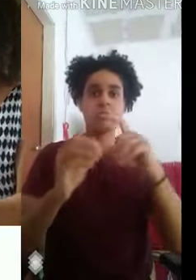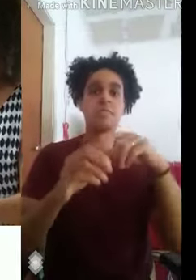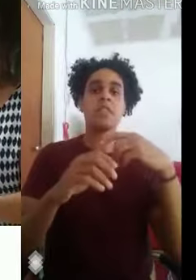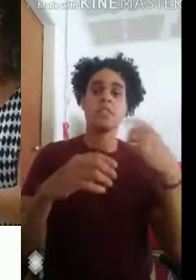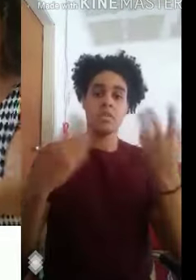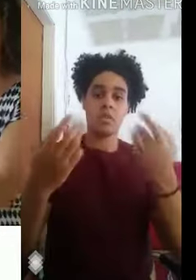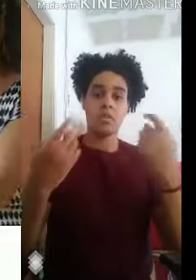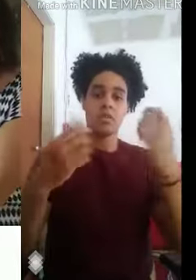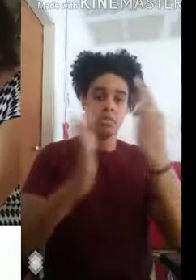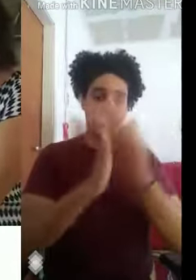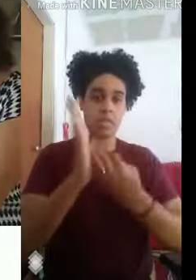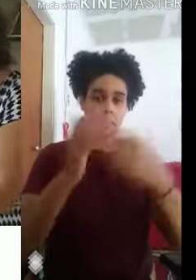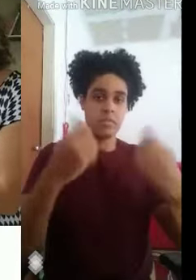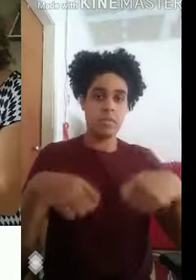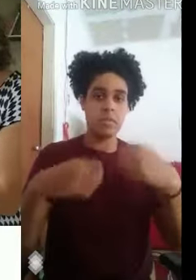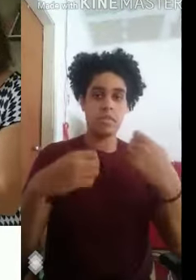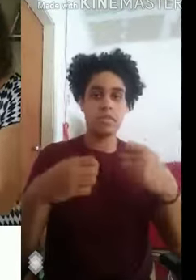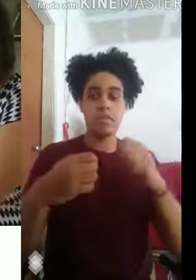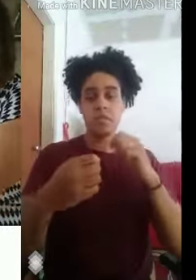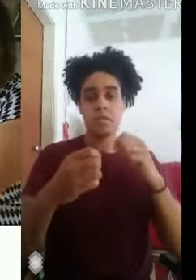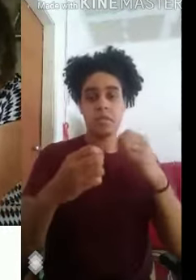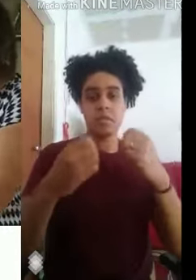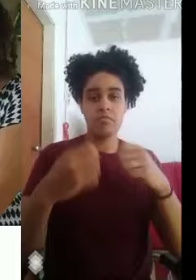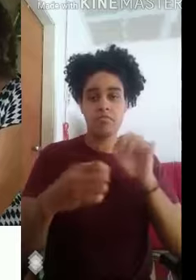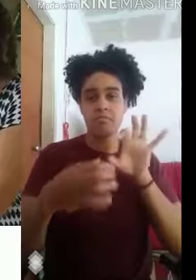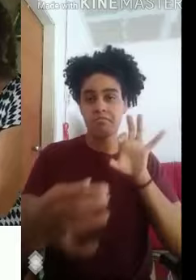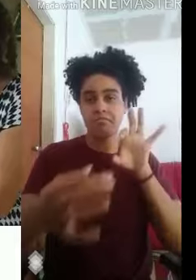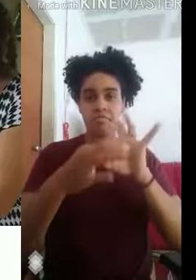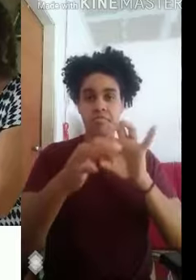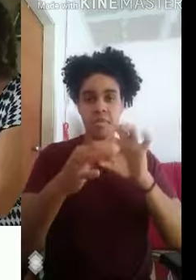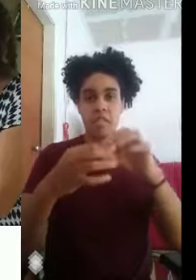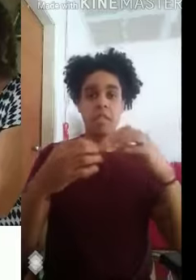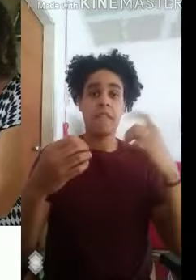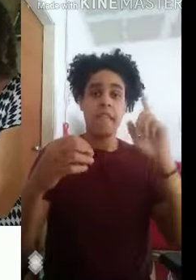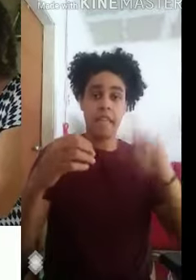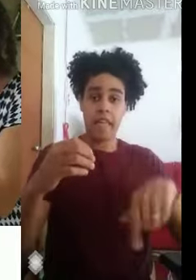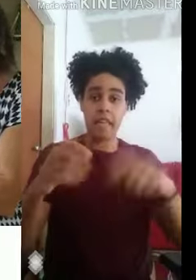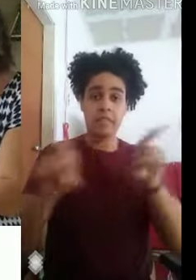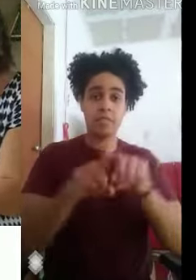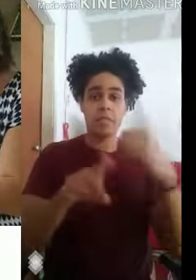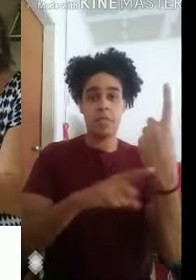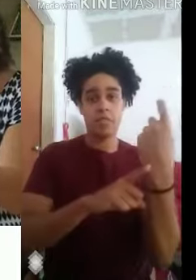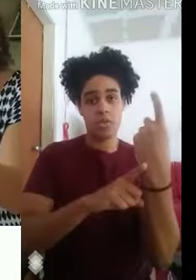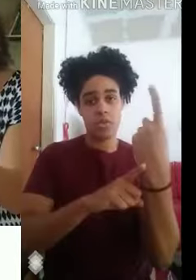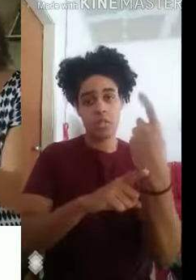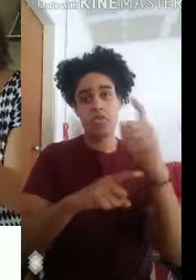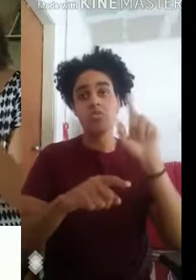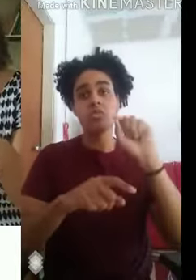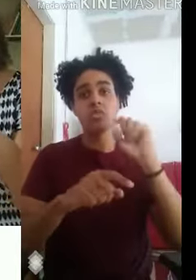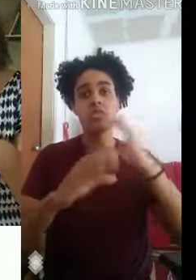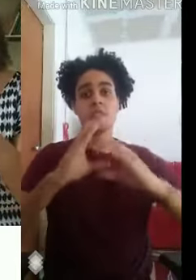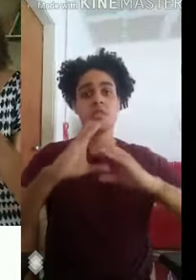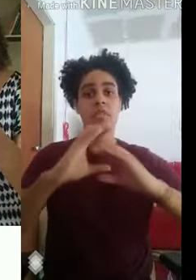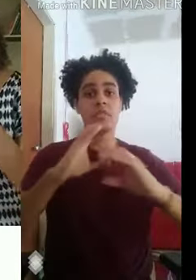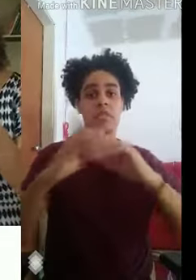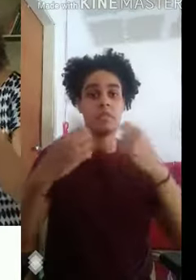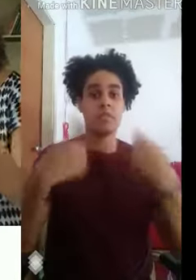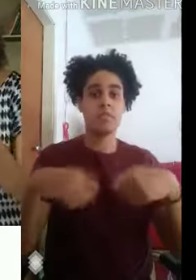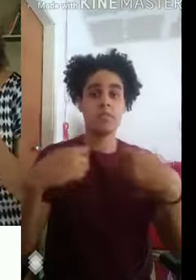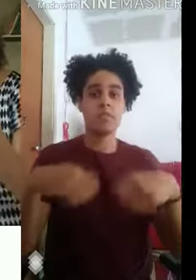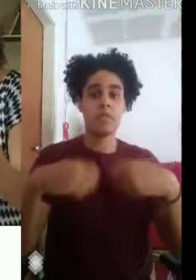receber. E por fim, o texto é uma unidade de comunicação, ou seja, é necessário haver